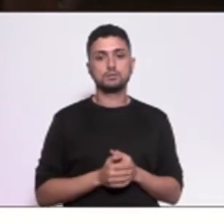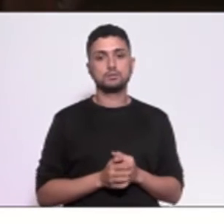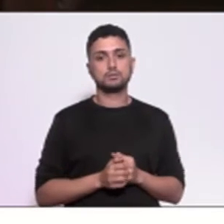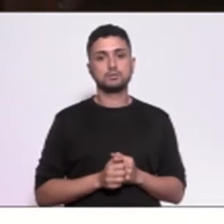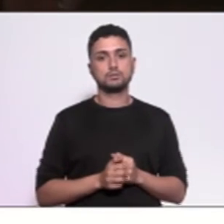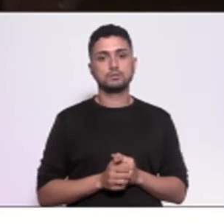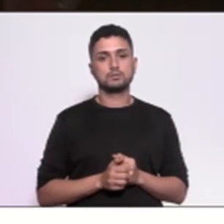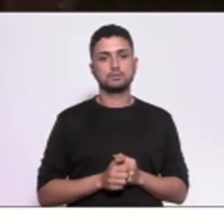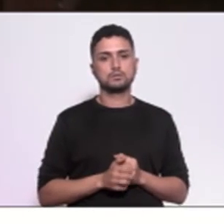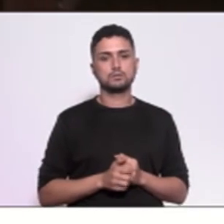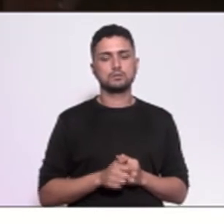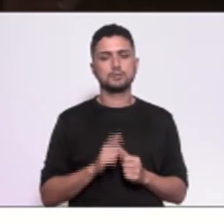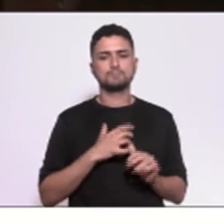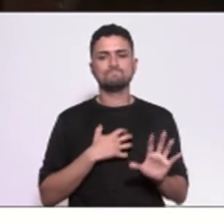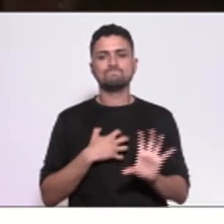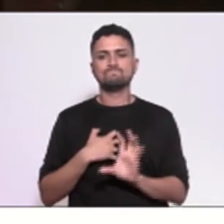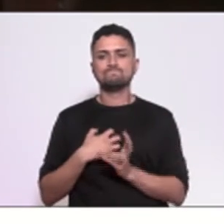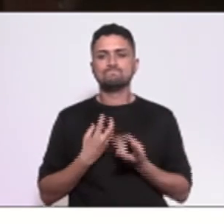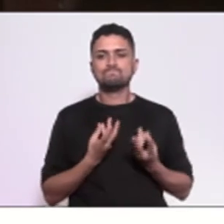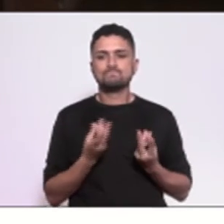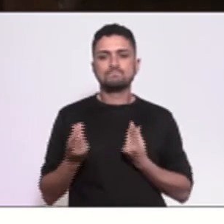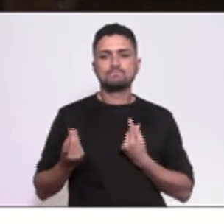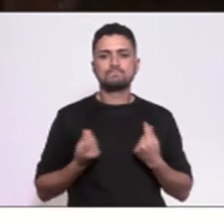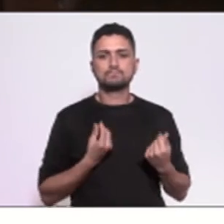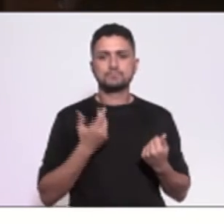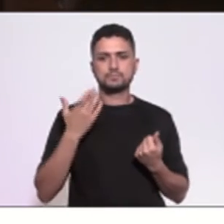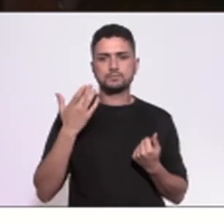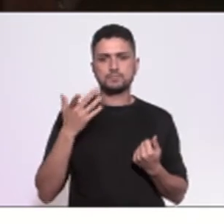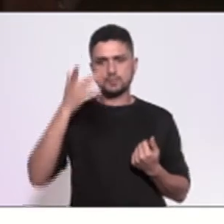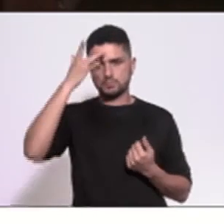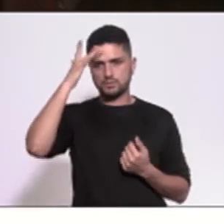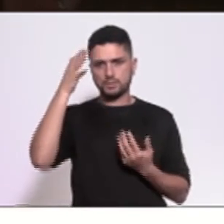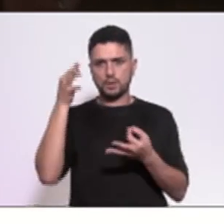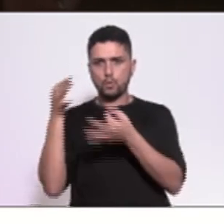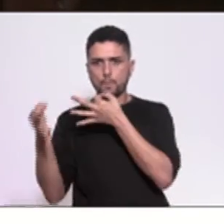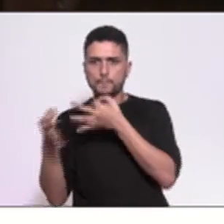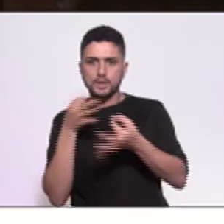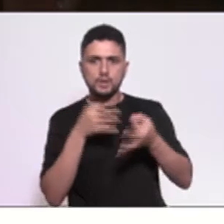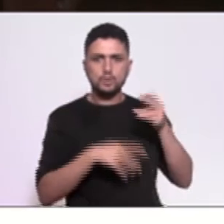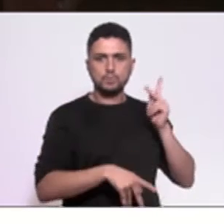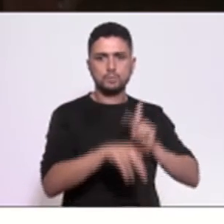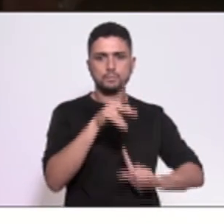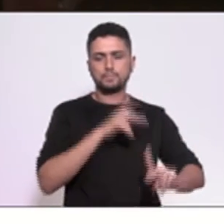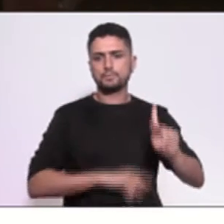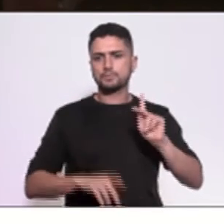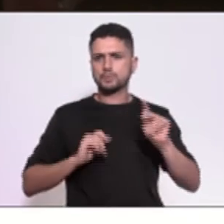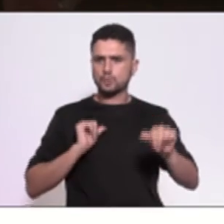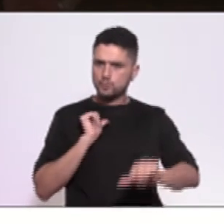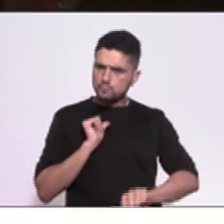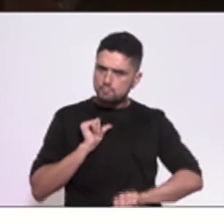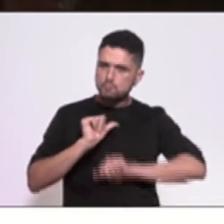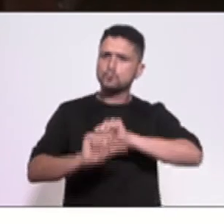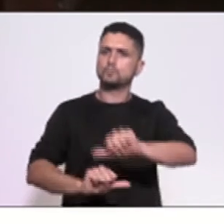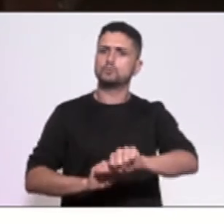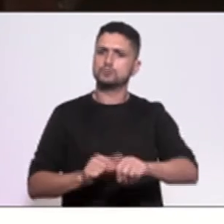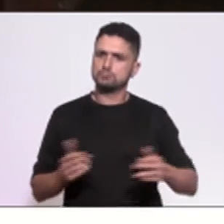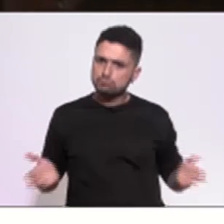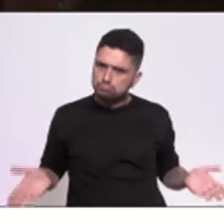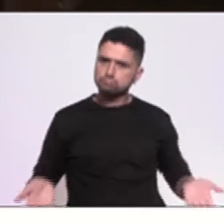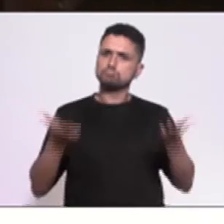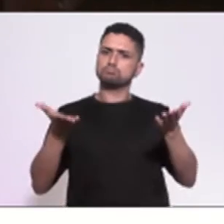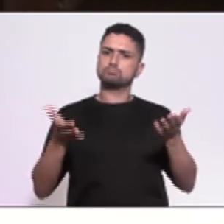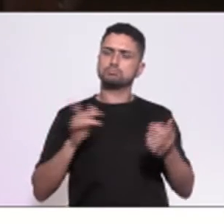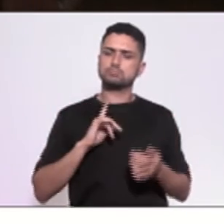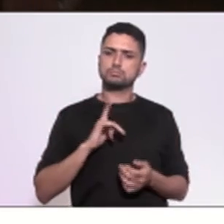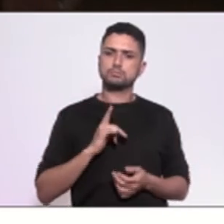e sensíveis ao clamor da opinião pública, produzam essa mudança na Constituição Federal